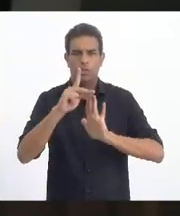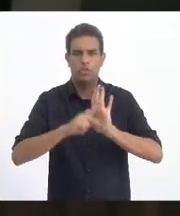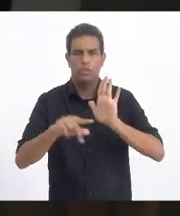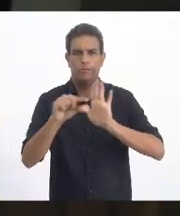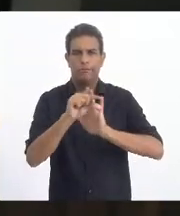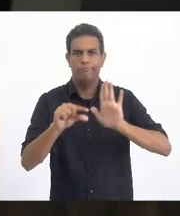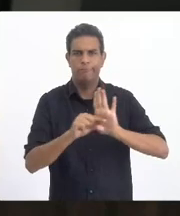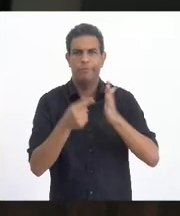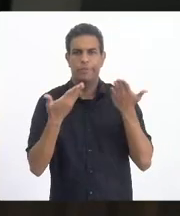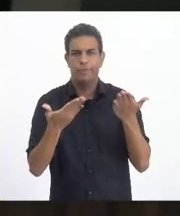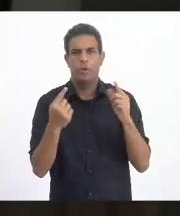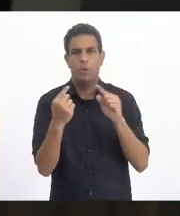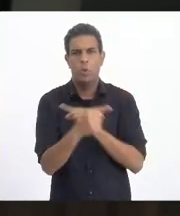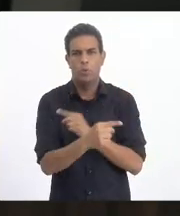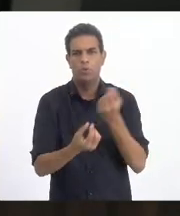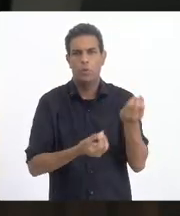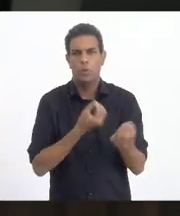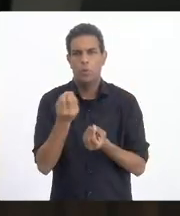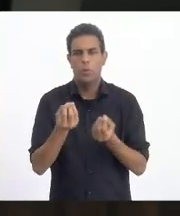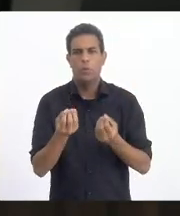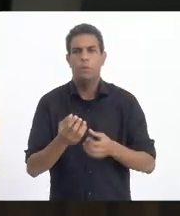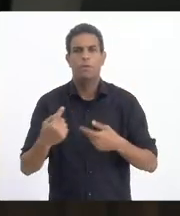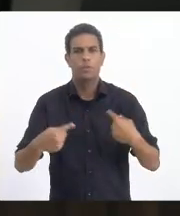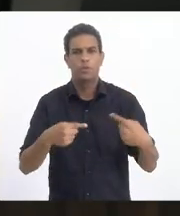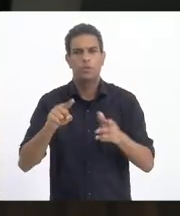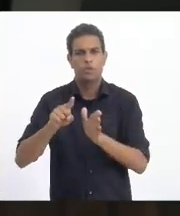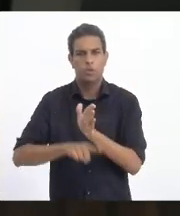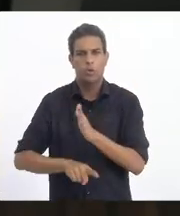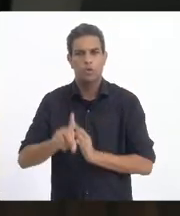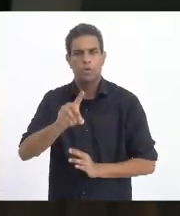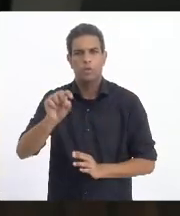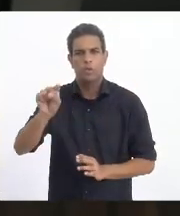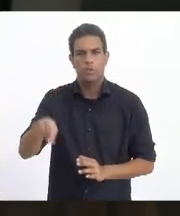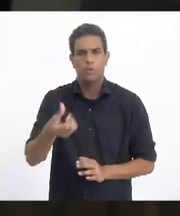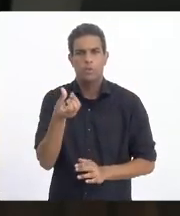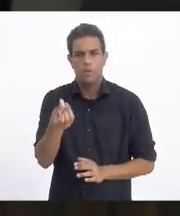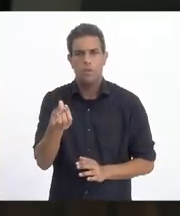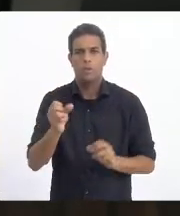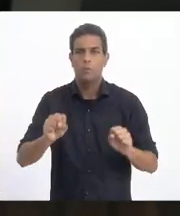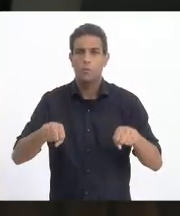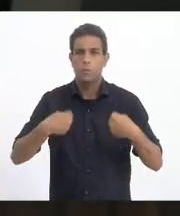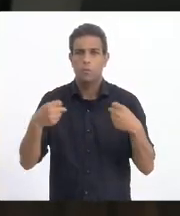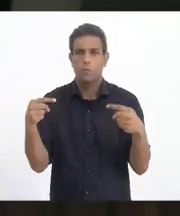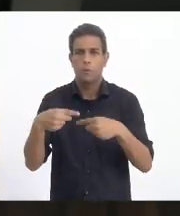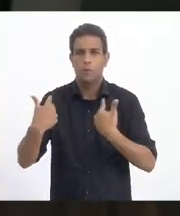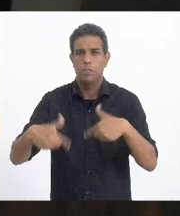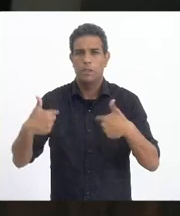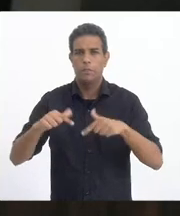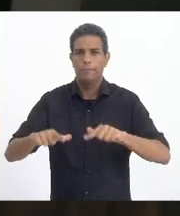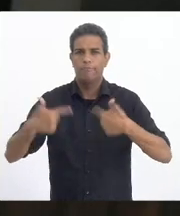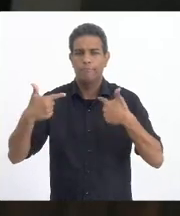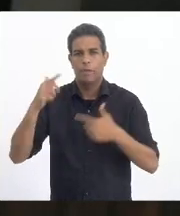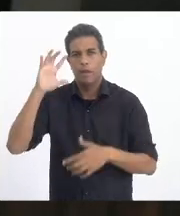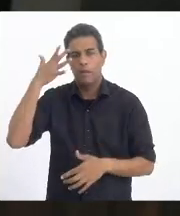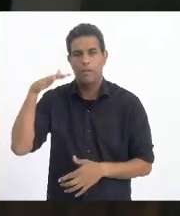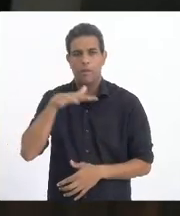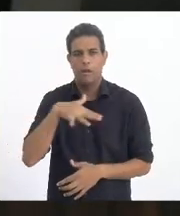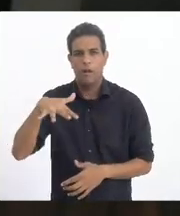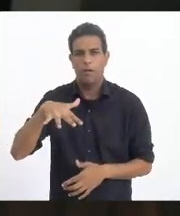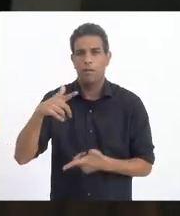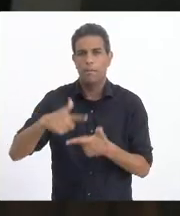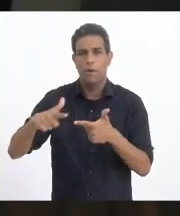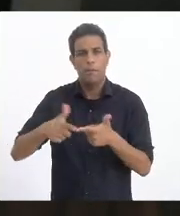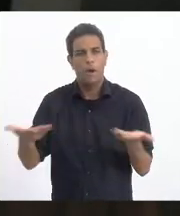o entendimento desse desconto. E vou me comprometer a trabalhar muito para resolver esse problema. Faço